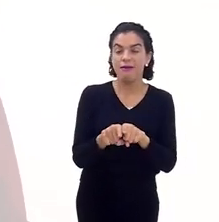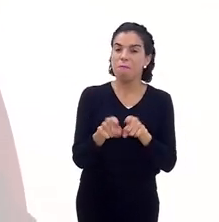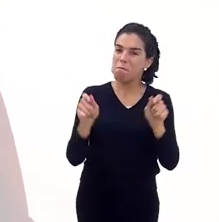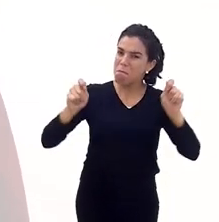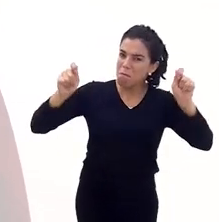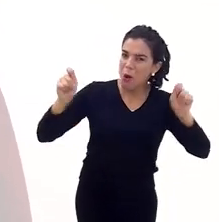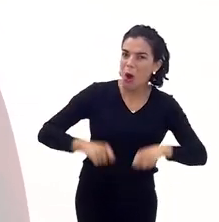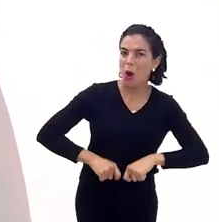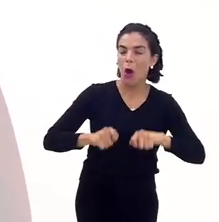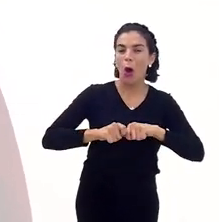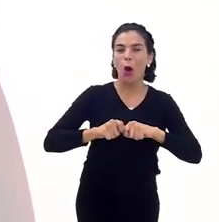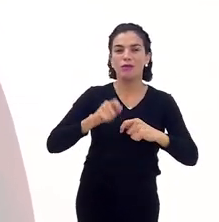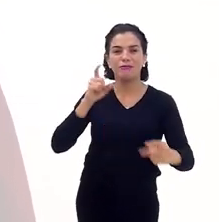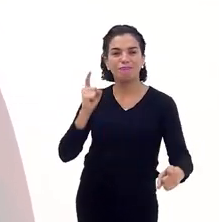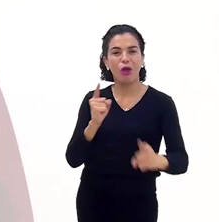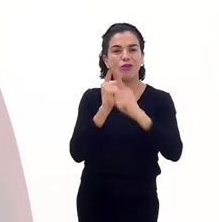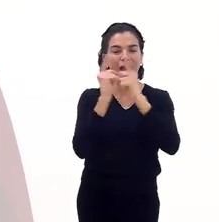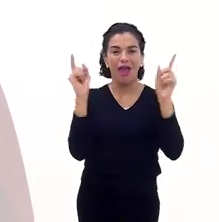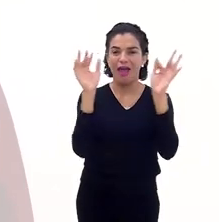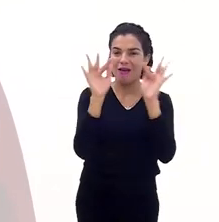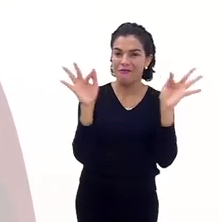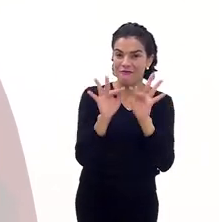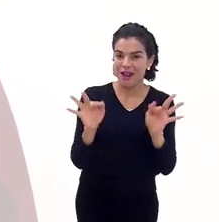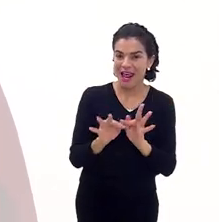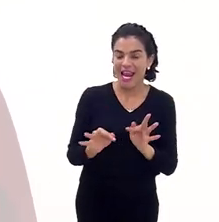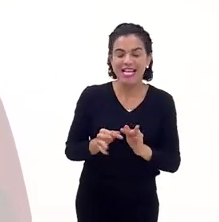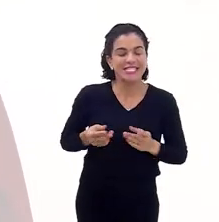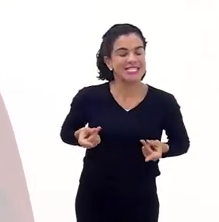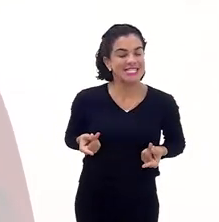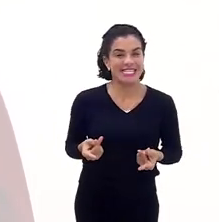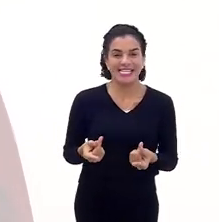e que a gente pode chegar numa felicidade